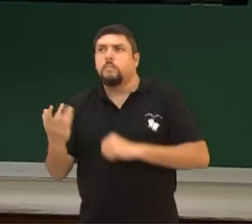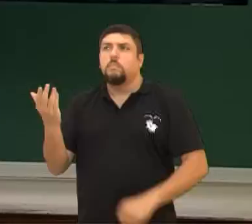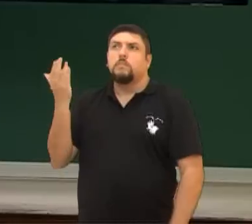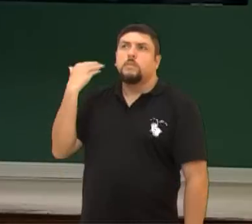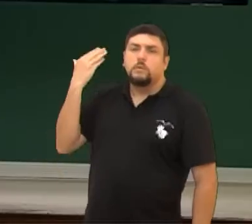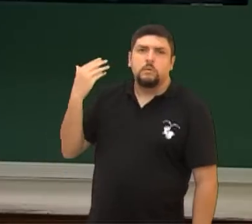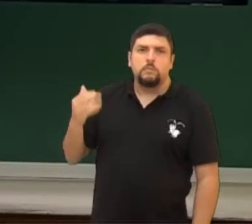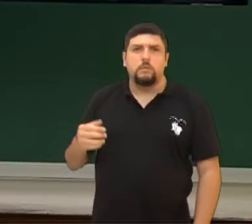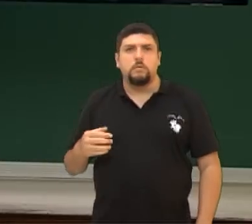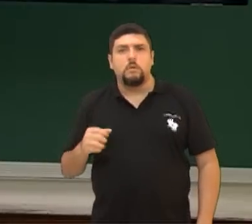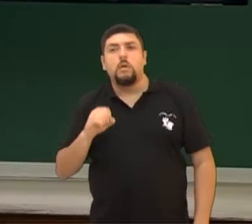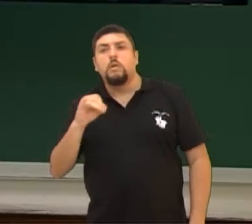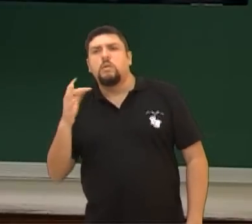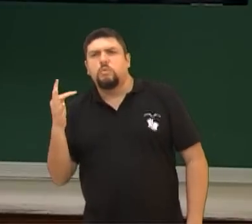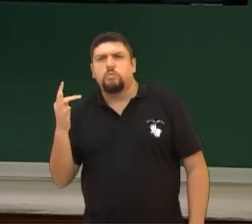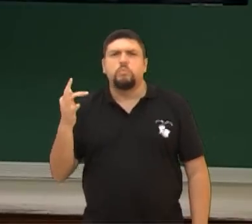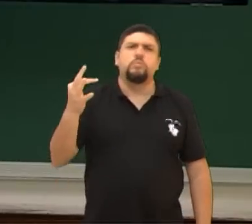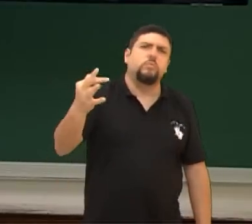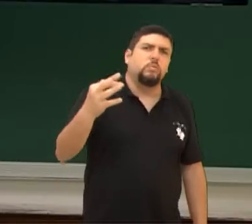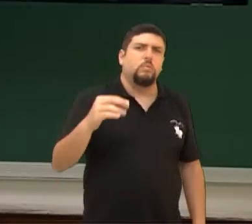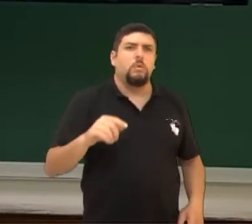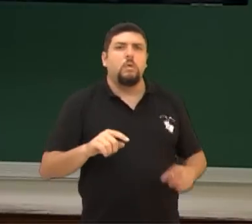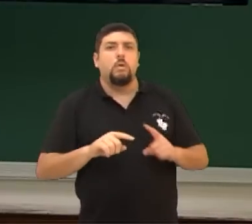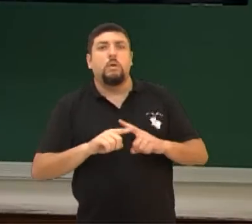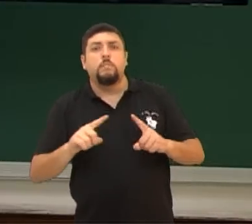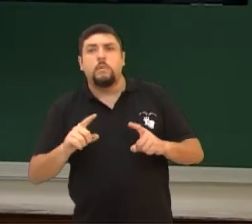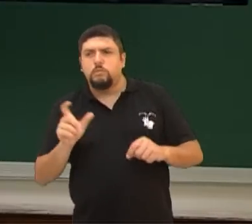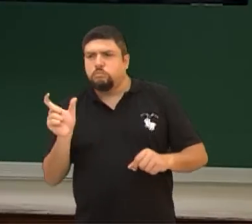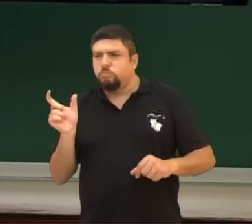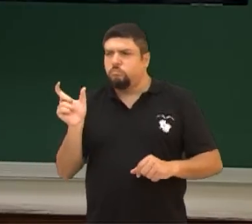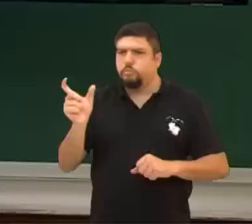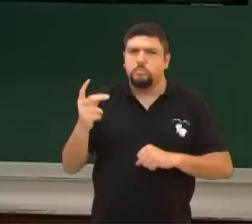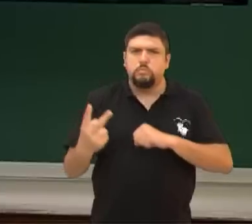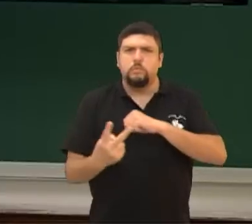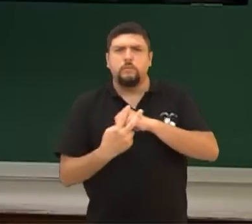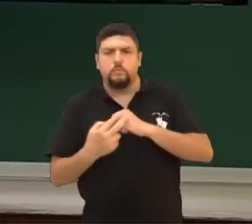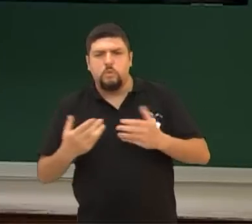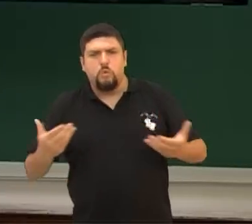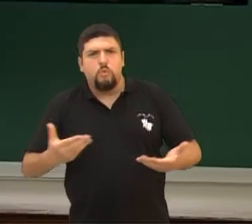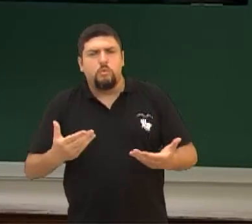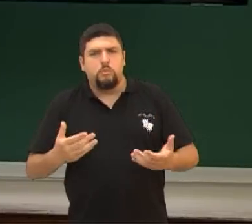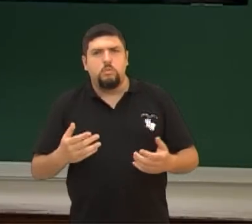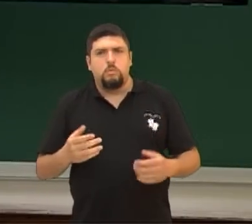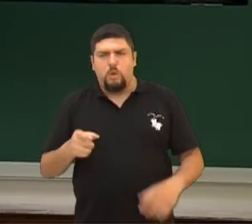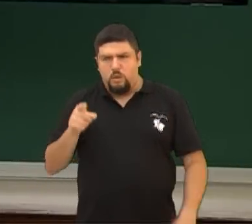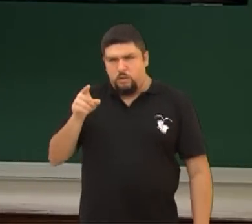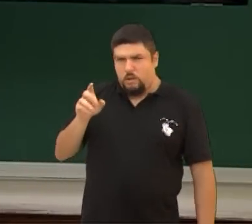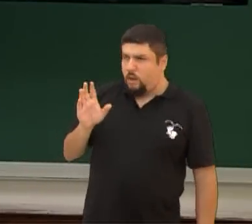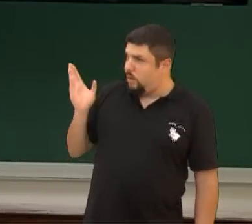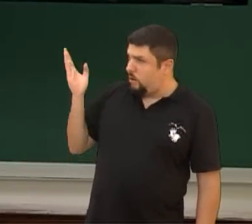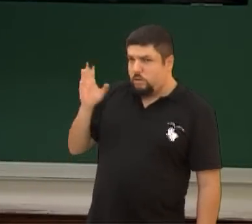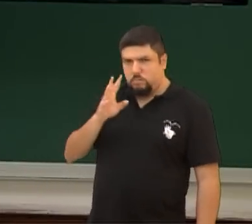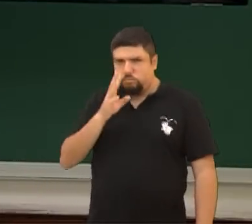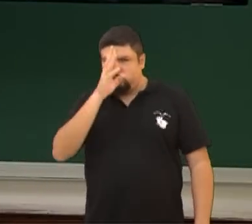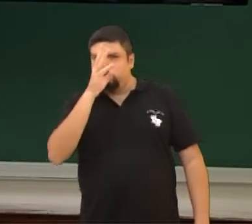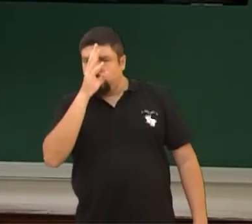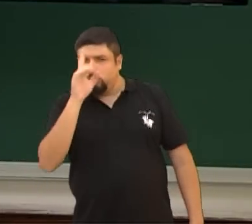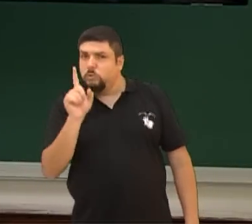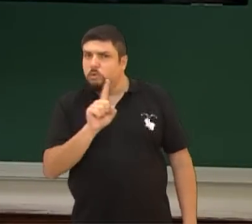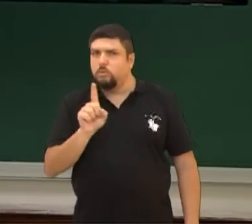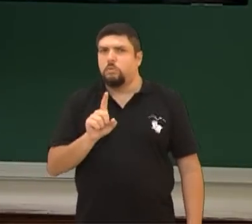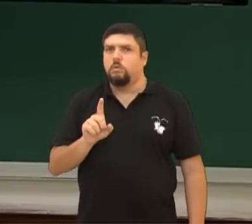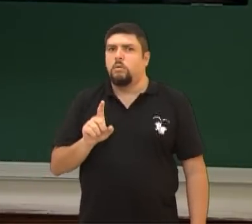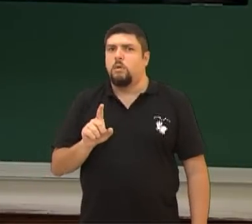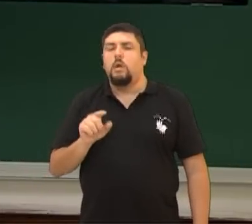no futuro, mas eu fui colocado no presente, isso tem um porquê, isso não foi feito aleatoriamente. Qual